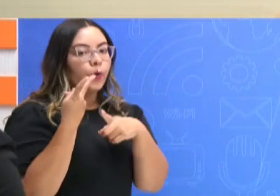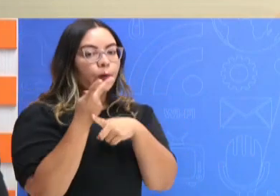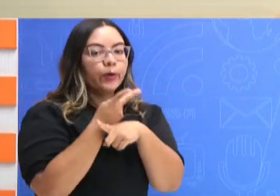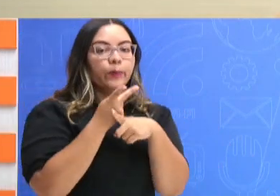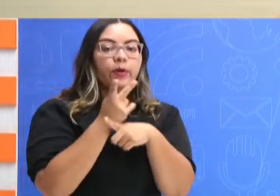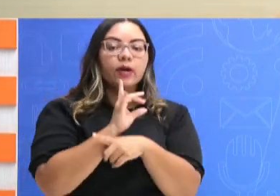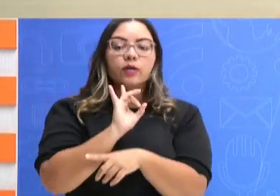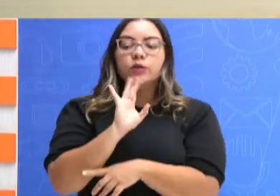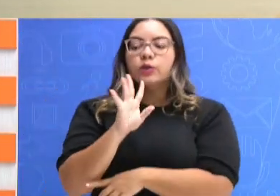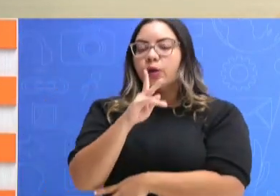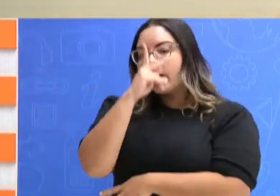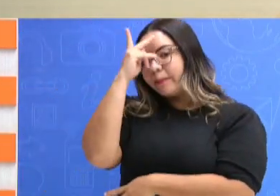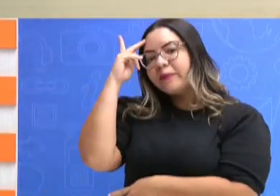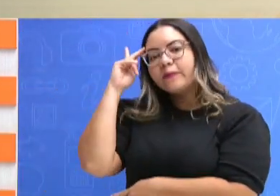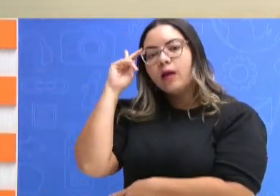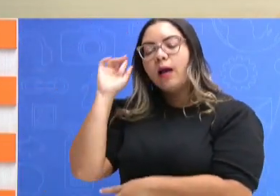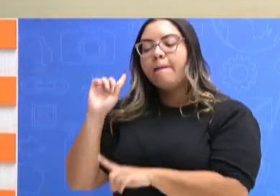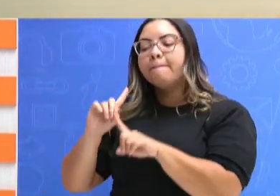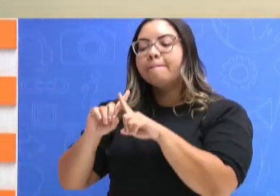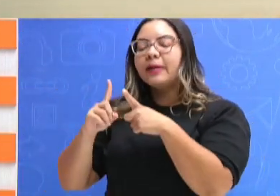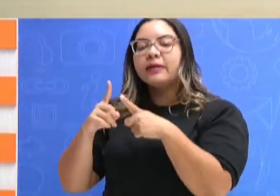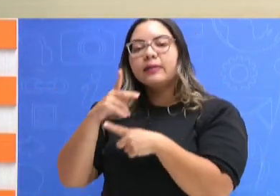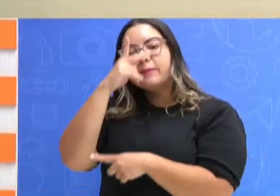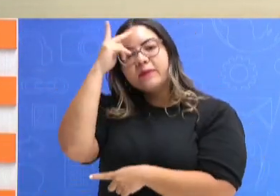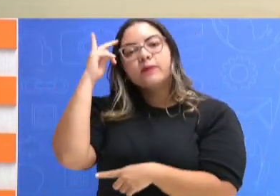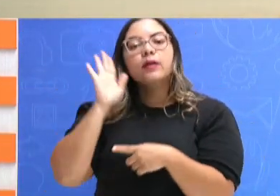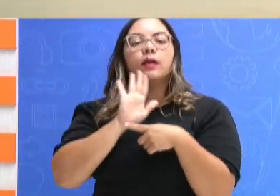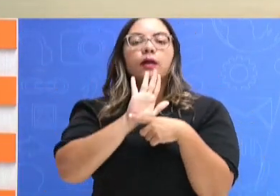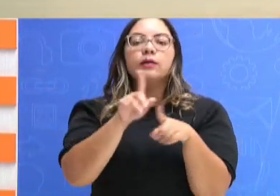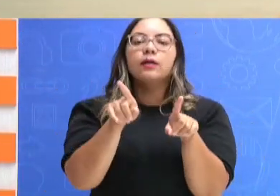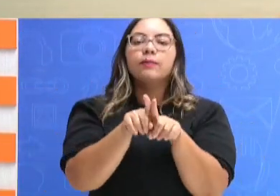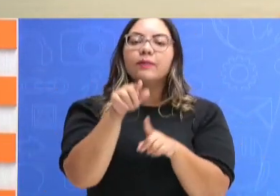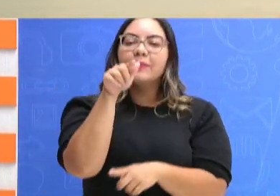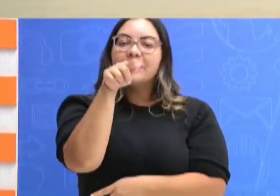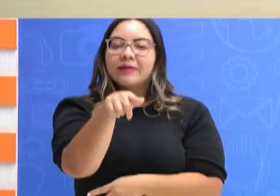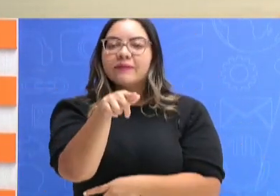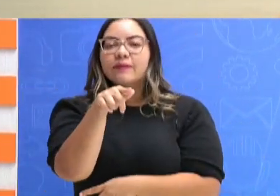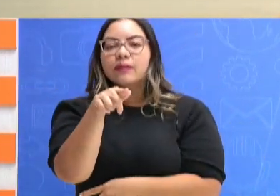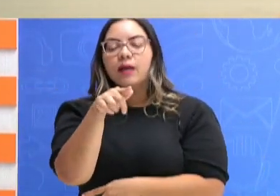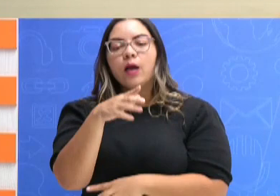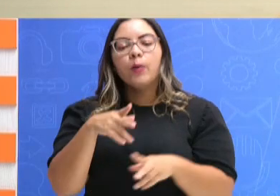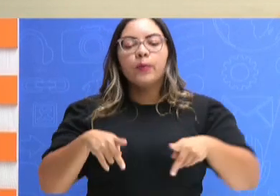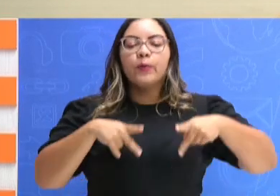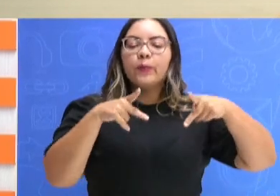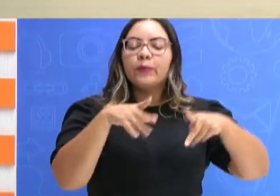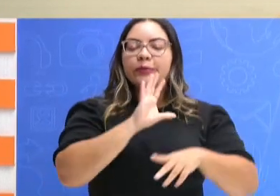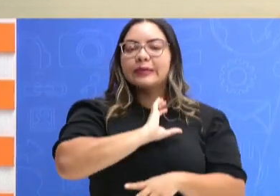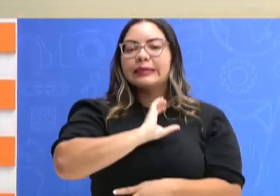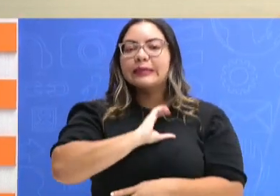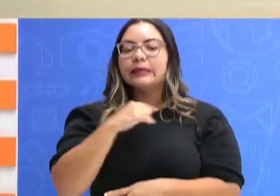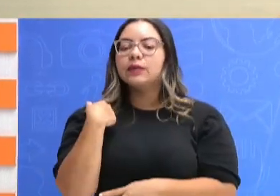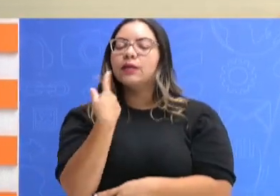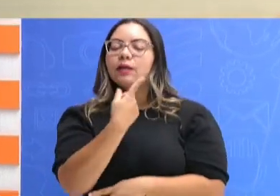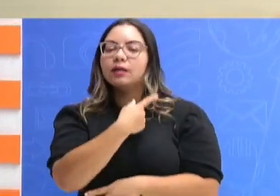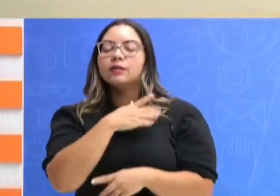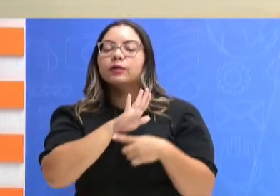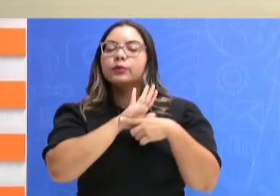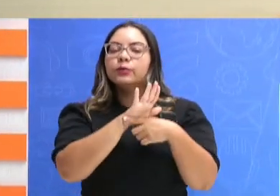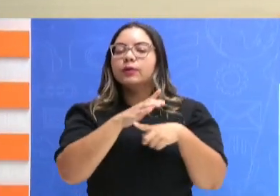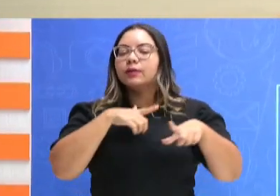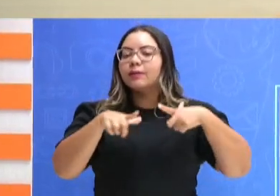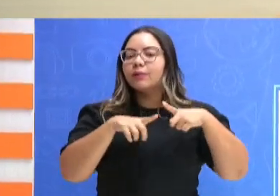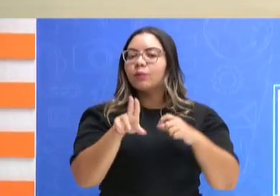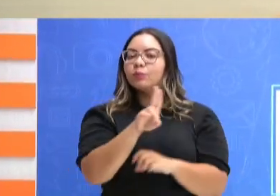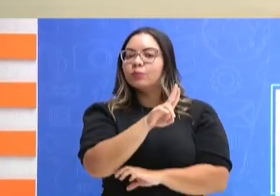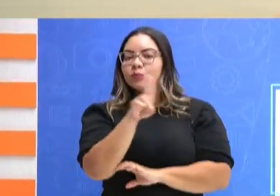beneficie a gente individualmente, mas aquele que irá trazer o benefício para você, para a população de Caxias. O nosso benefício é em trabalhar